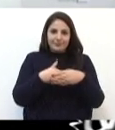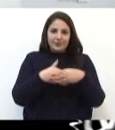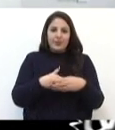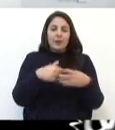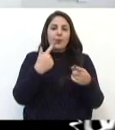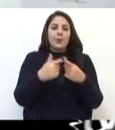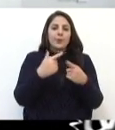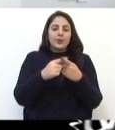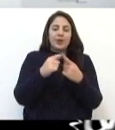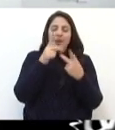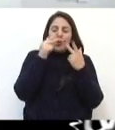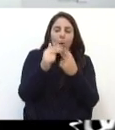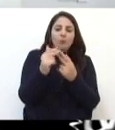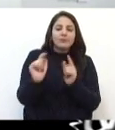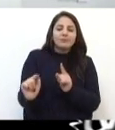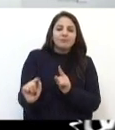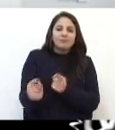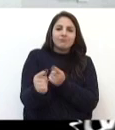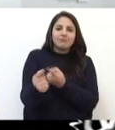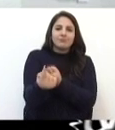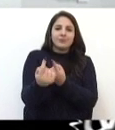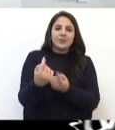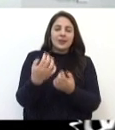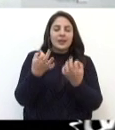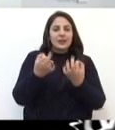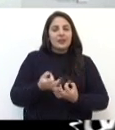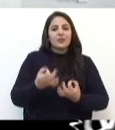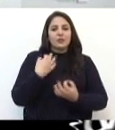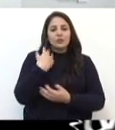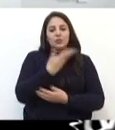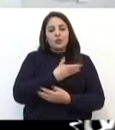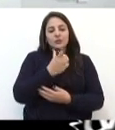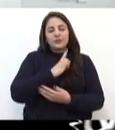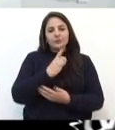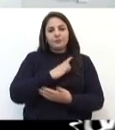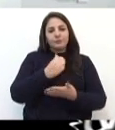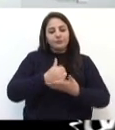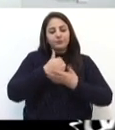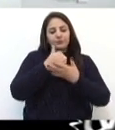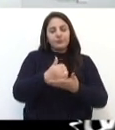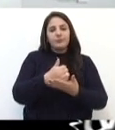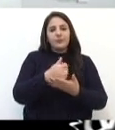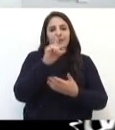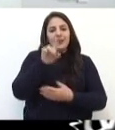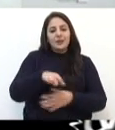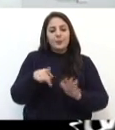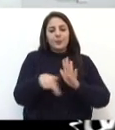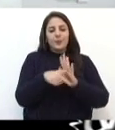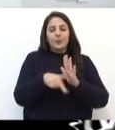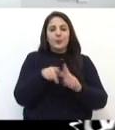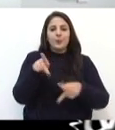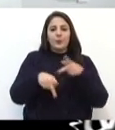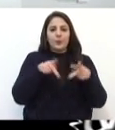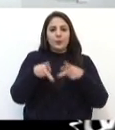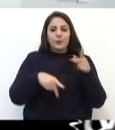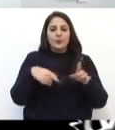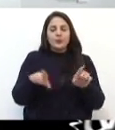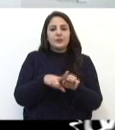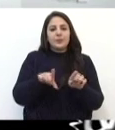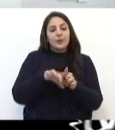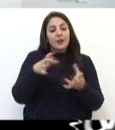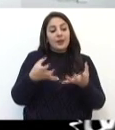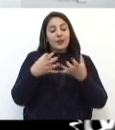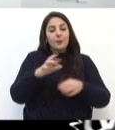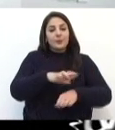cumprimentos por esse desafio e, de certa forma, pode contar com essa casa, que é a casa do povo, e o povo quer